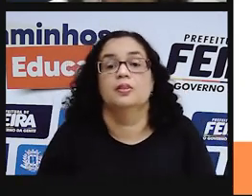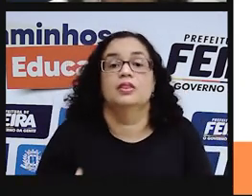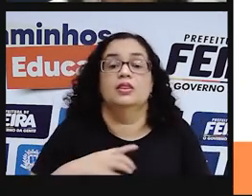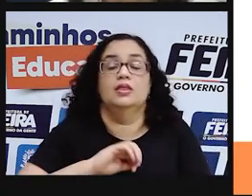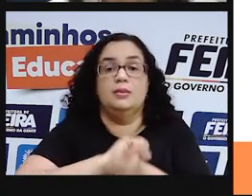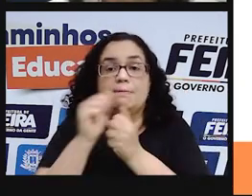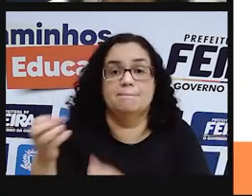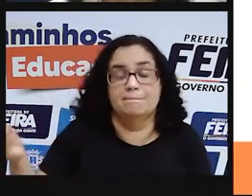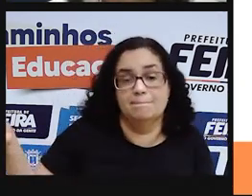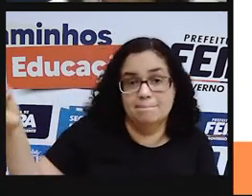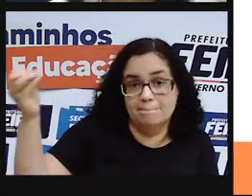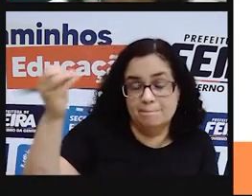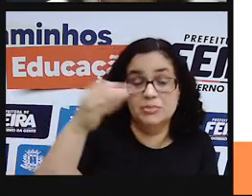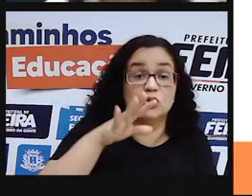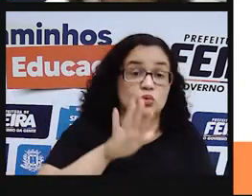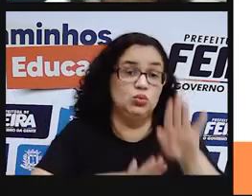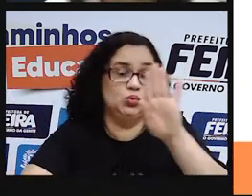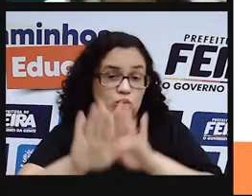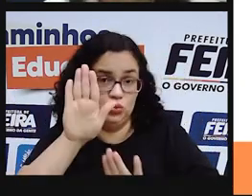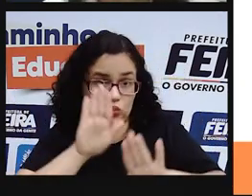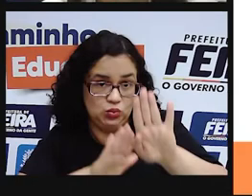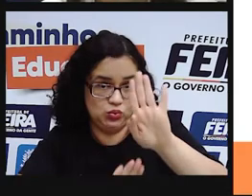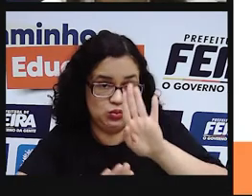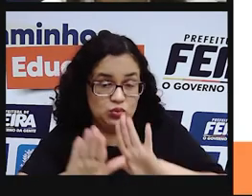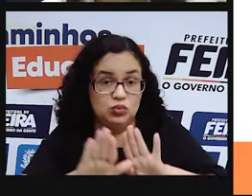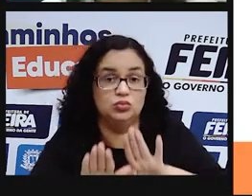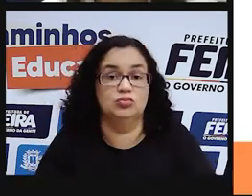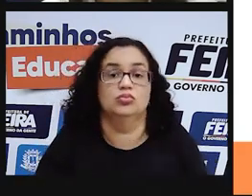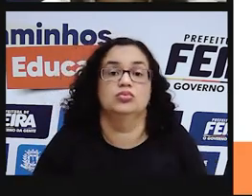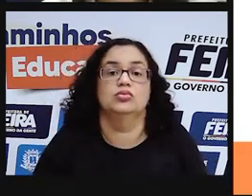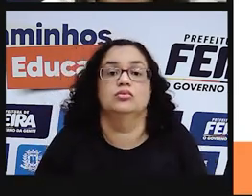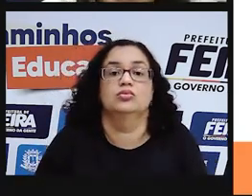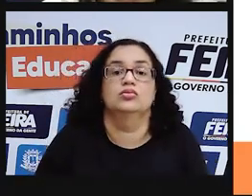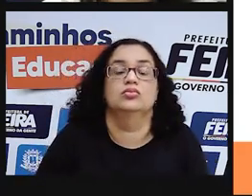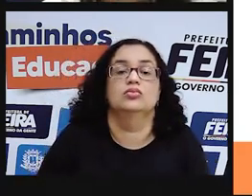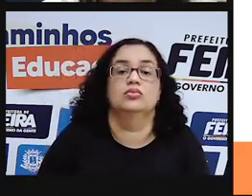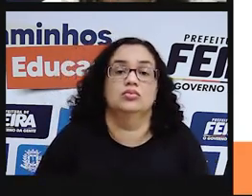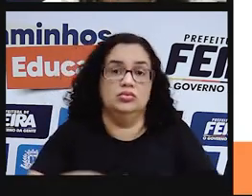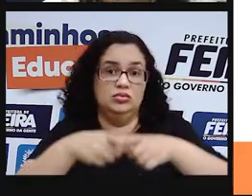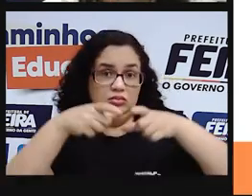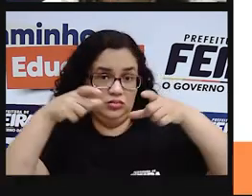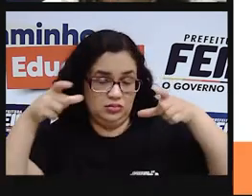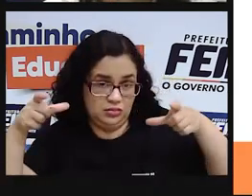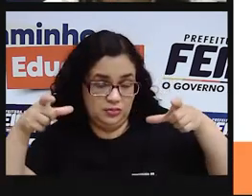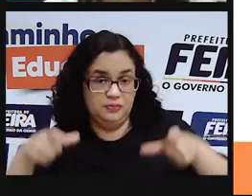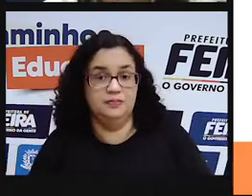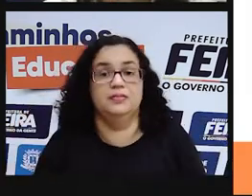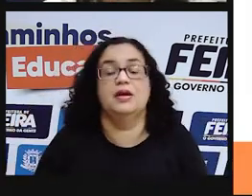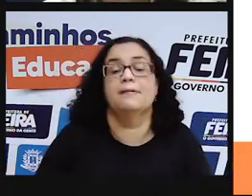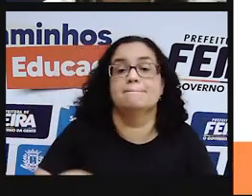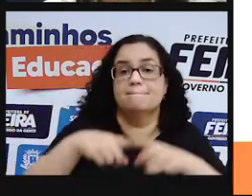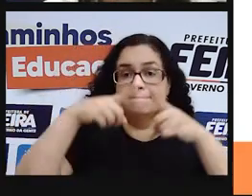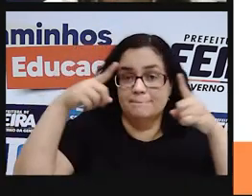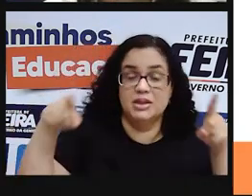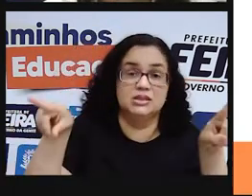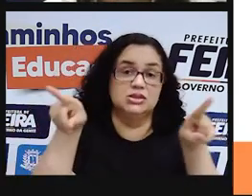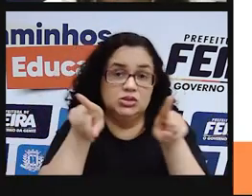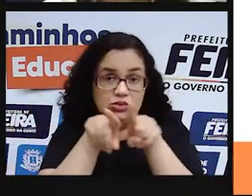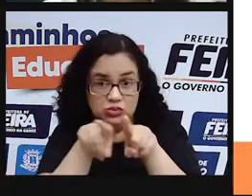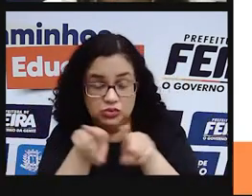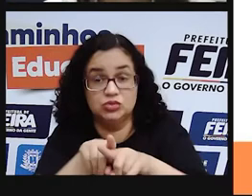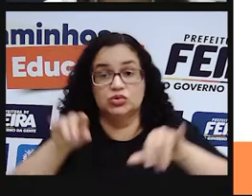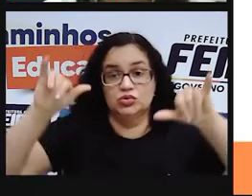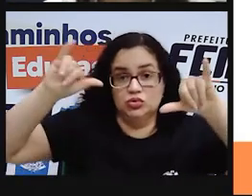revitalizado aquela seja cuidada e é uma extensão muito grande mas que está aí também